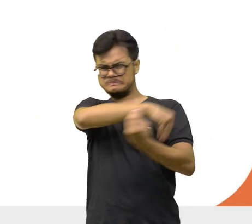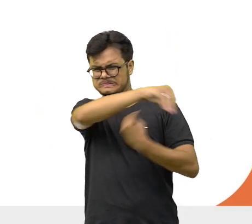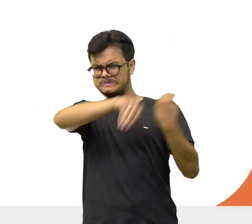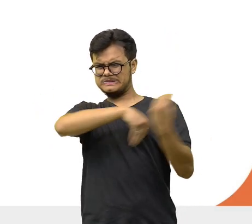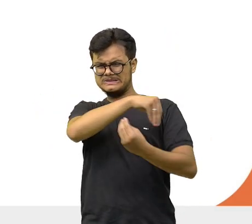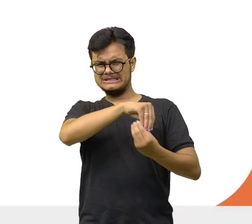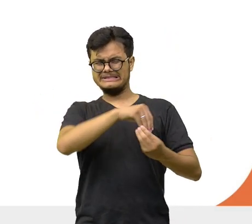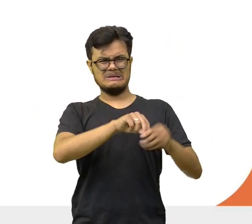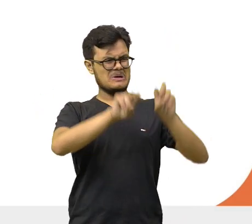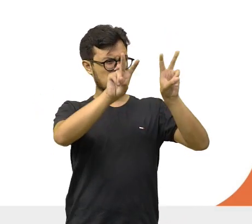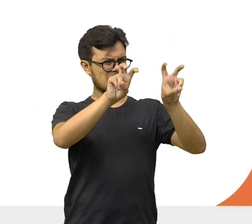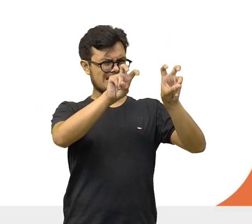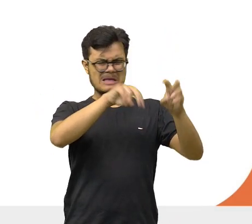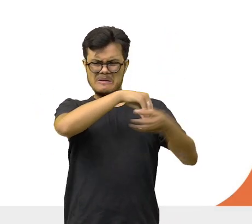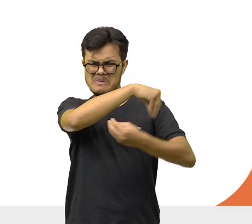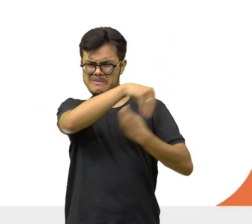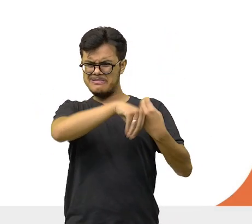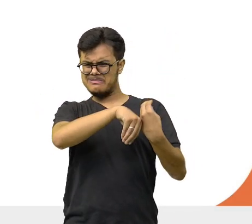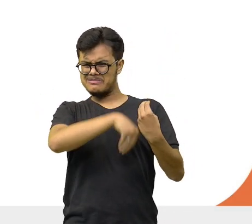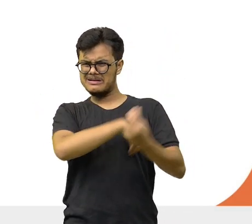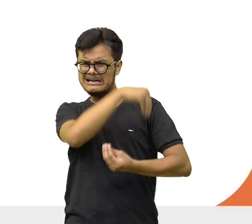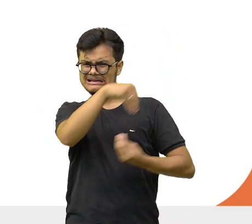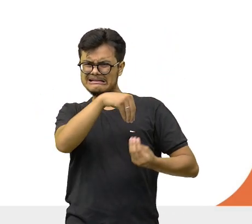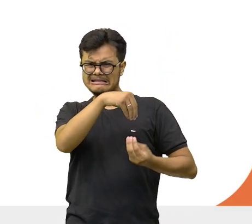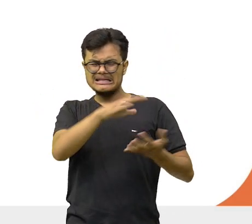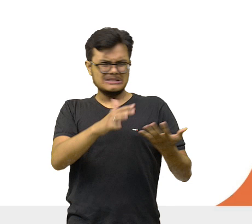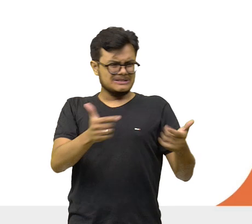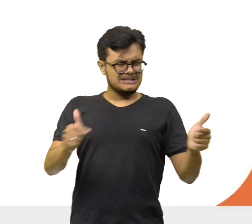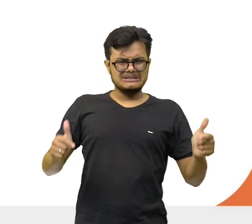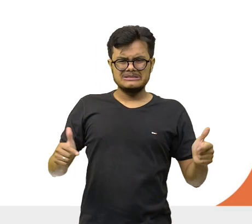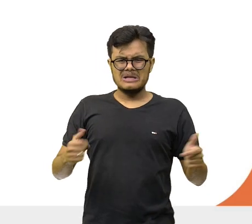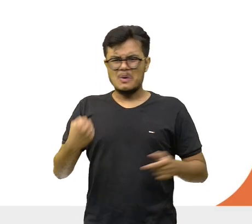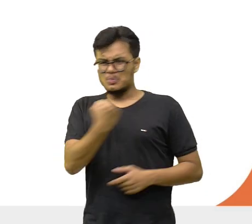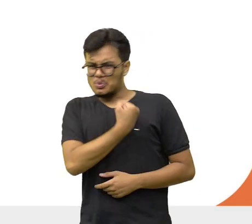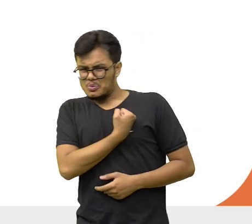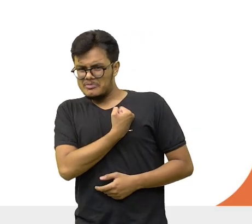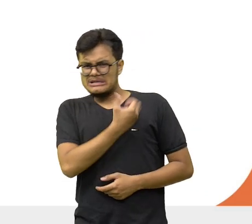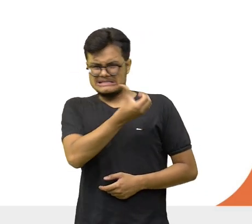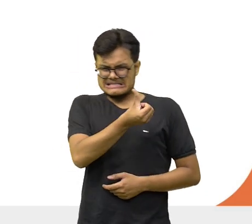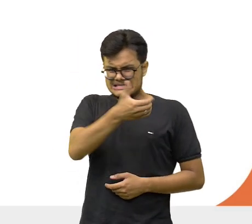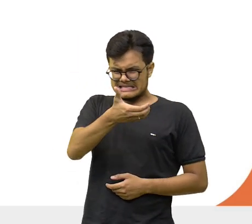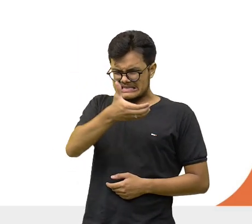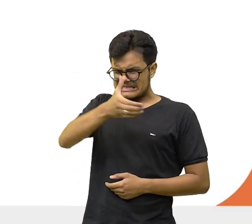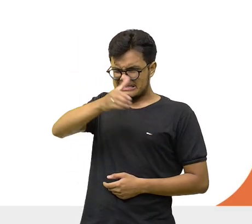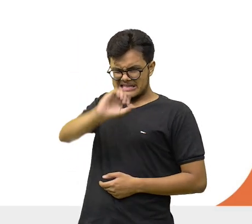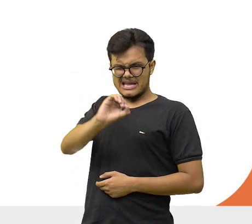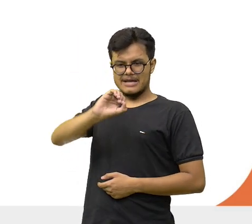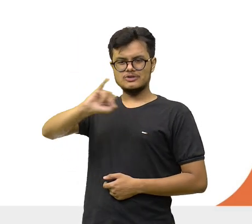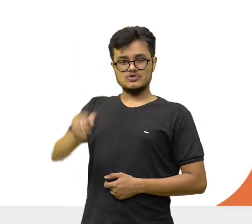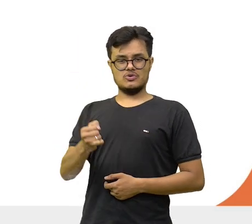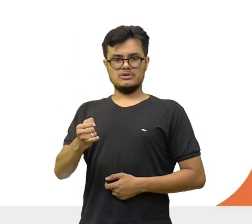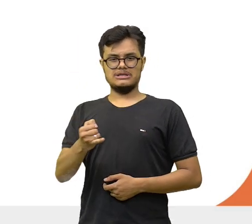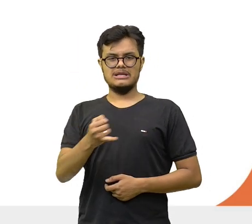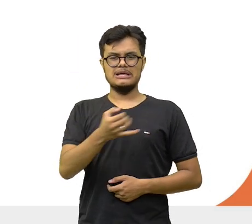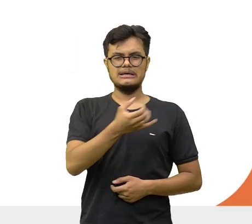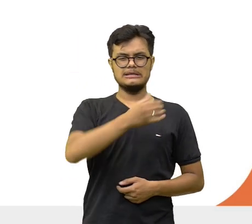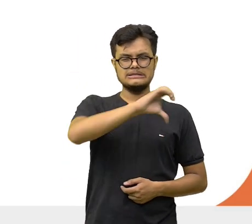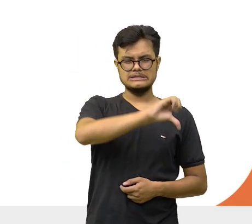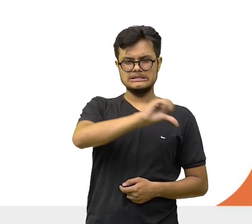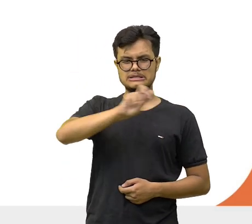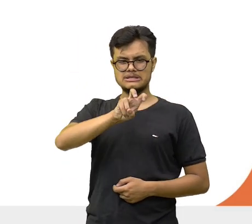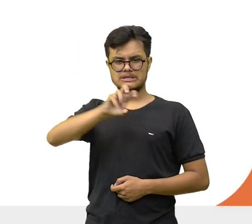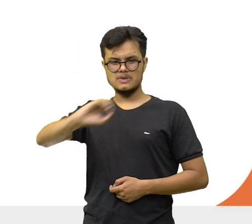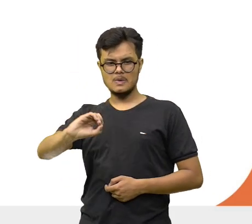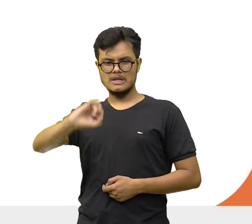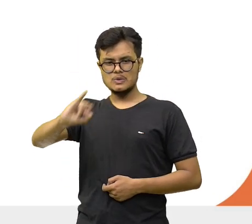de forma que agora ele só possui os valores de 610 joules, 950 joules e 340